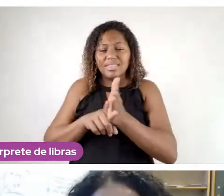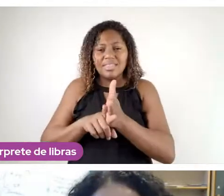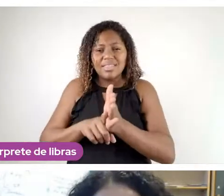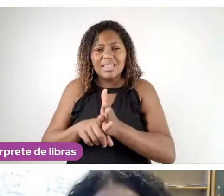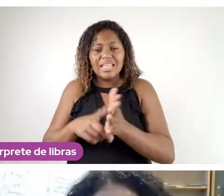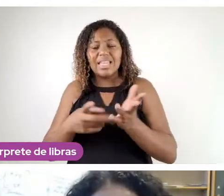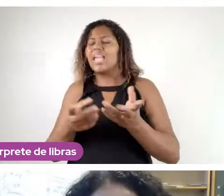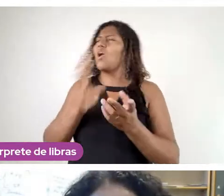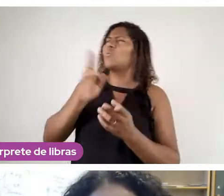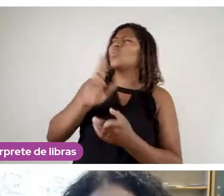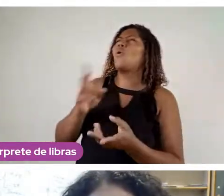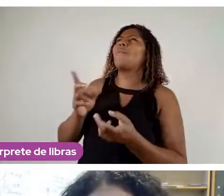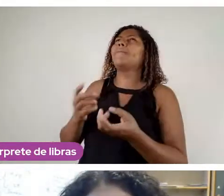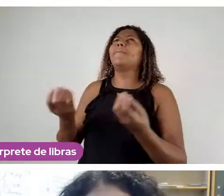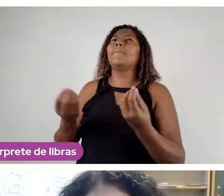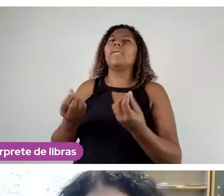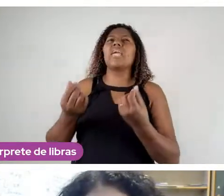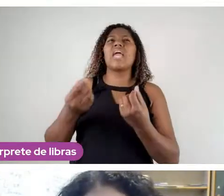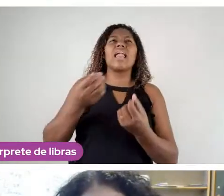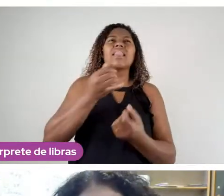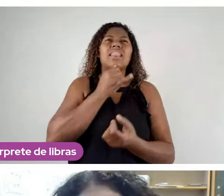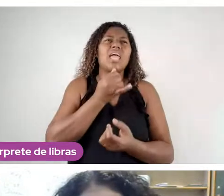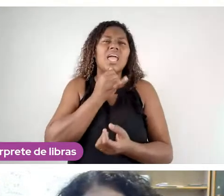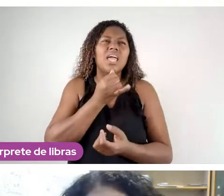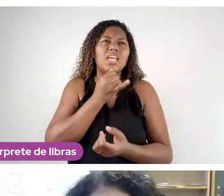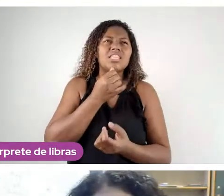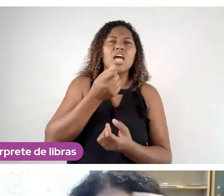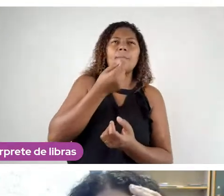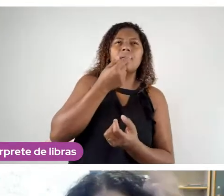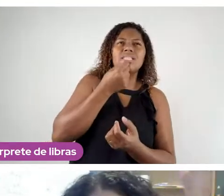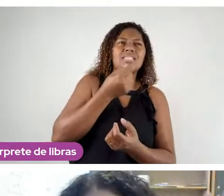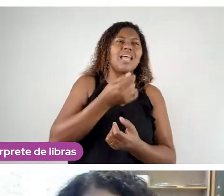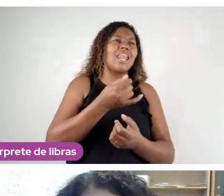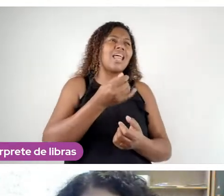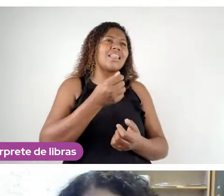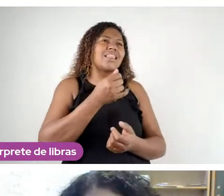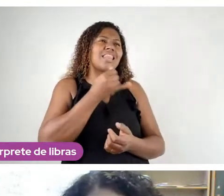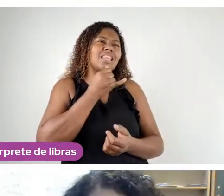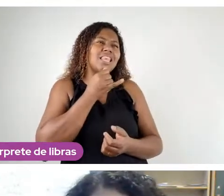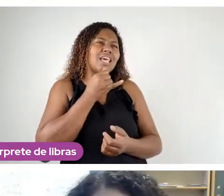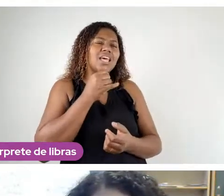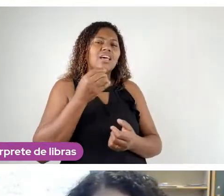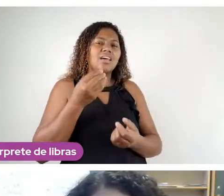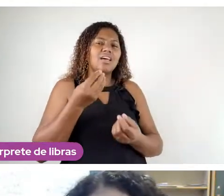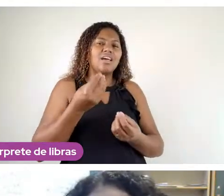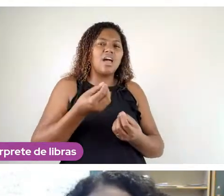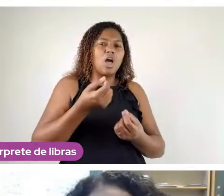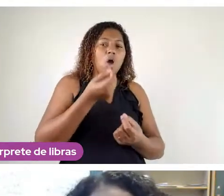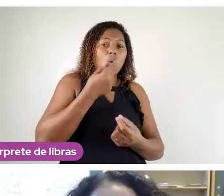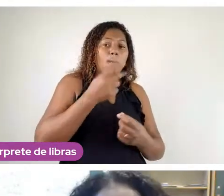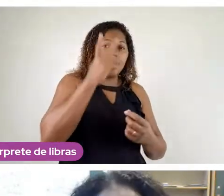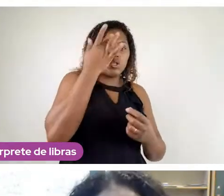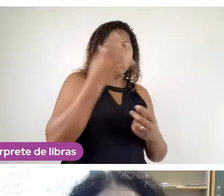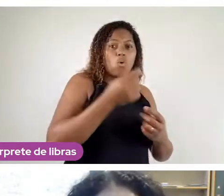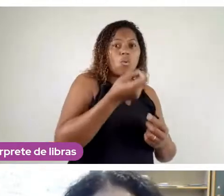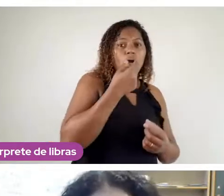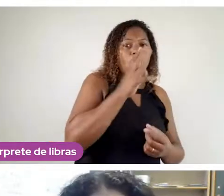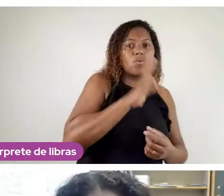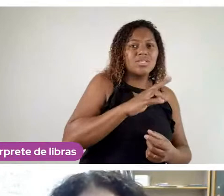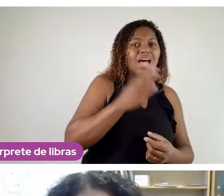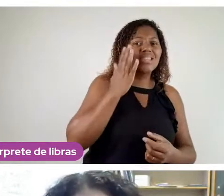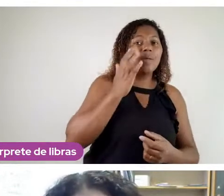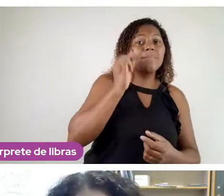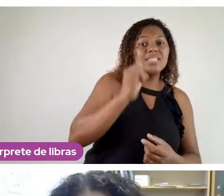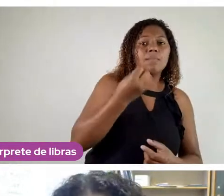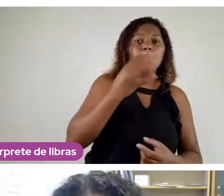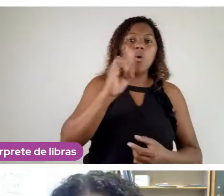gente testa a medicina, o remédio, né, nas pessoas? Dose e tempo de exposição, Catarina? Não, quando você realmente